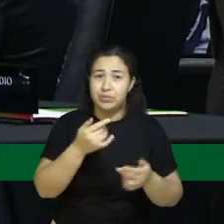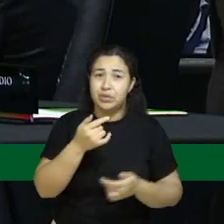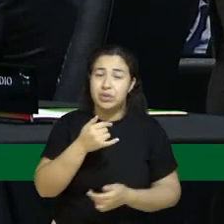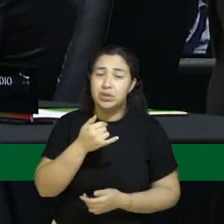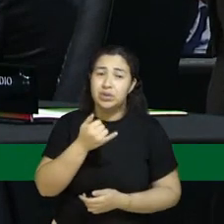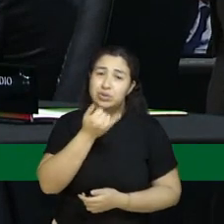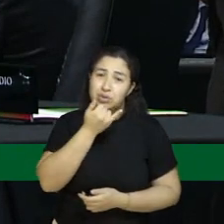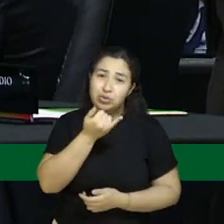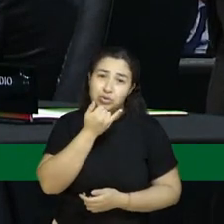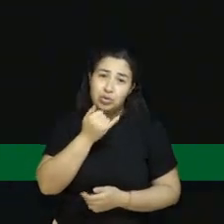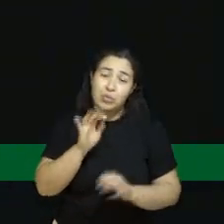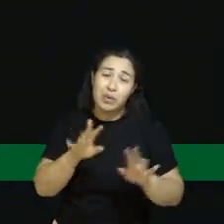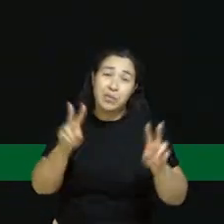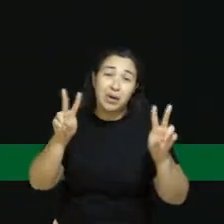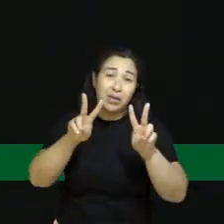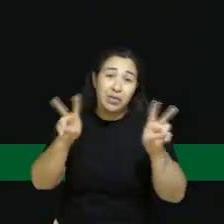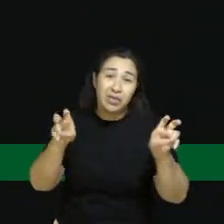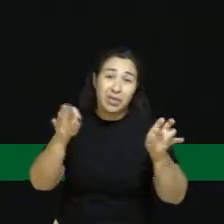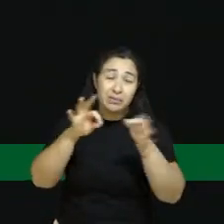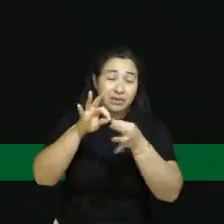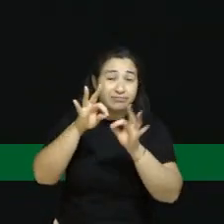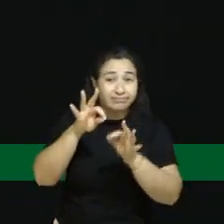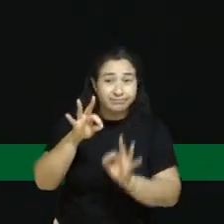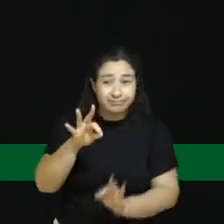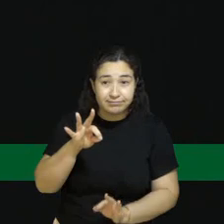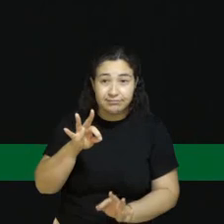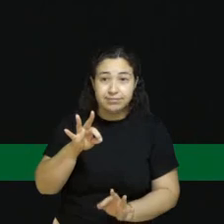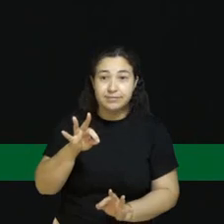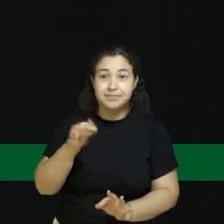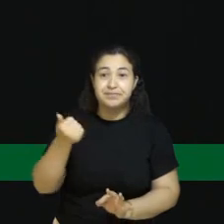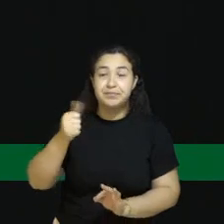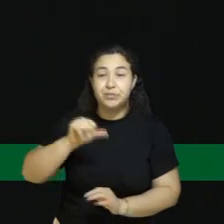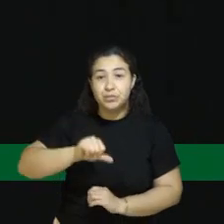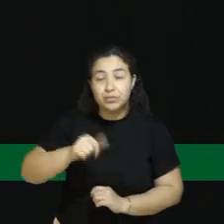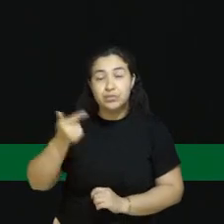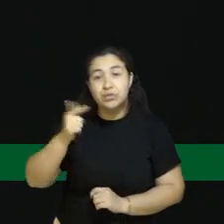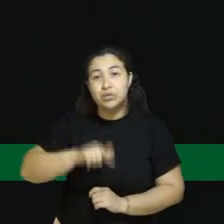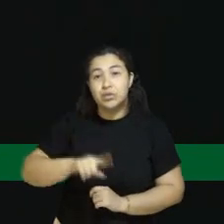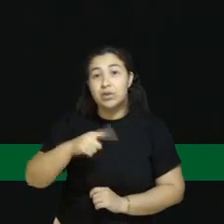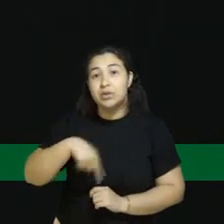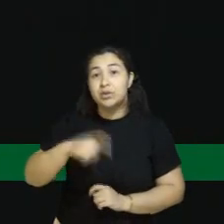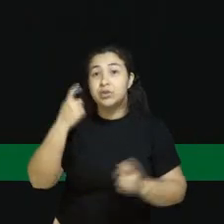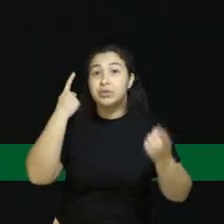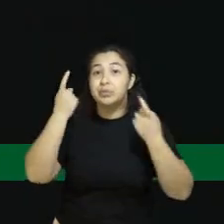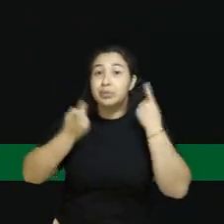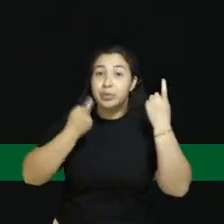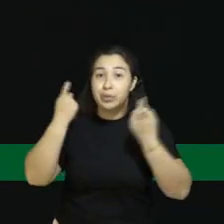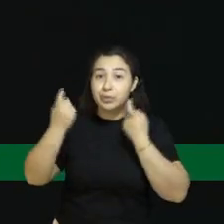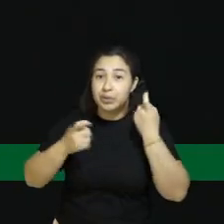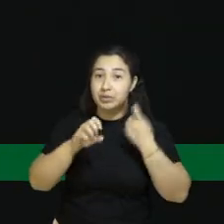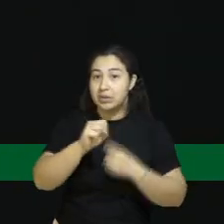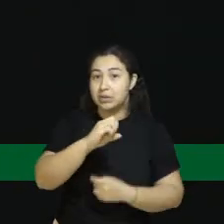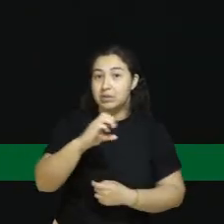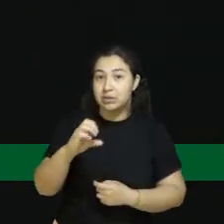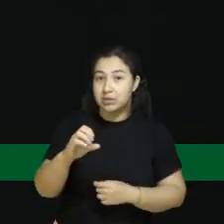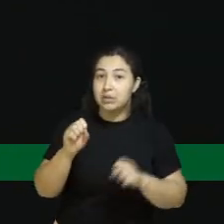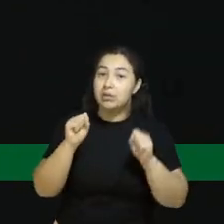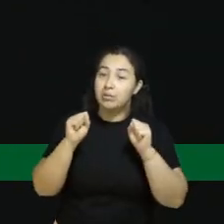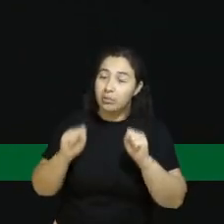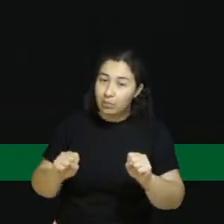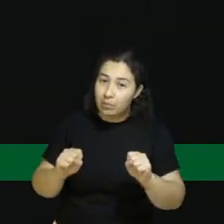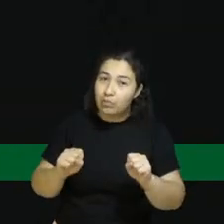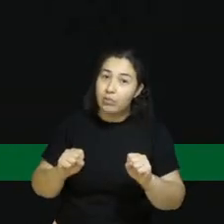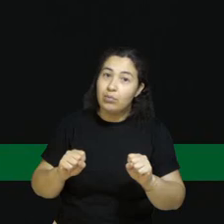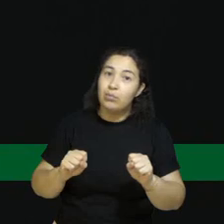tema ele é extenso, mas, novamente, uma preocupação que a gente carrega é que Santa Catarina corre sério risco de perda